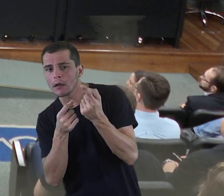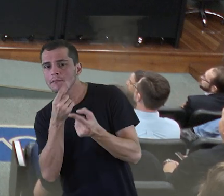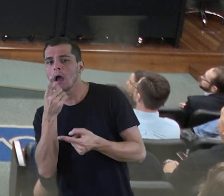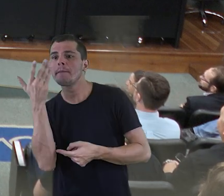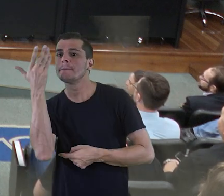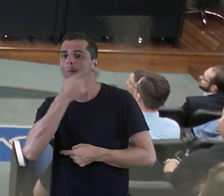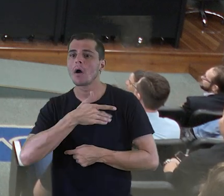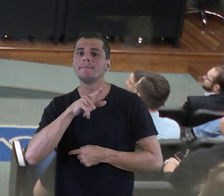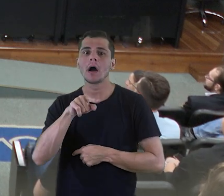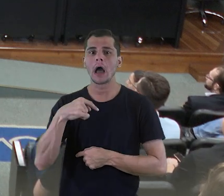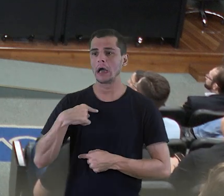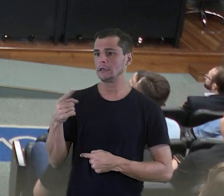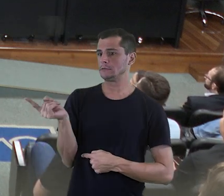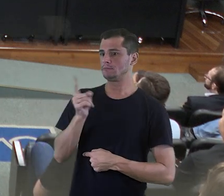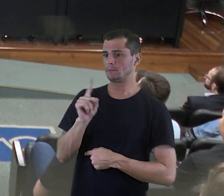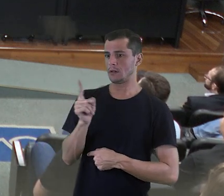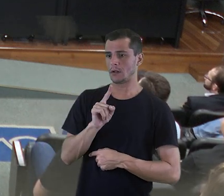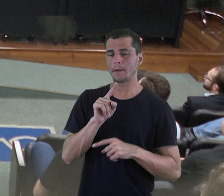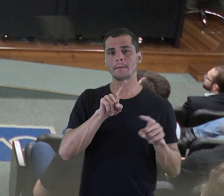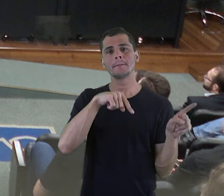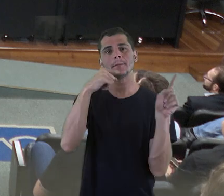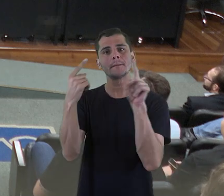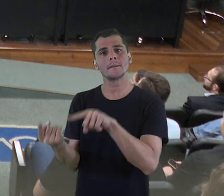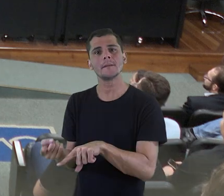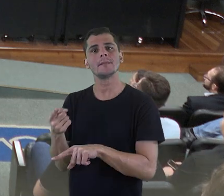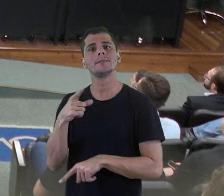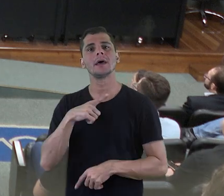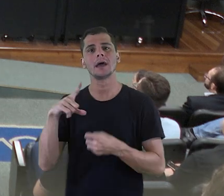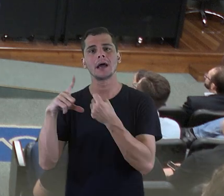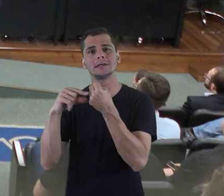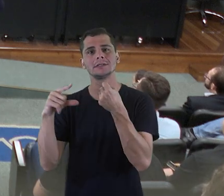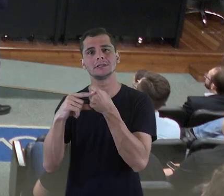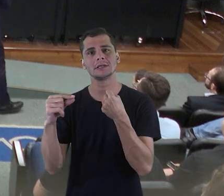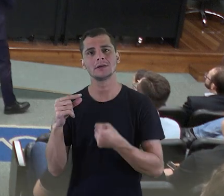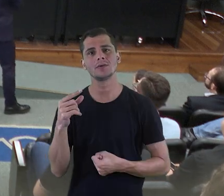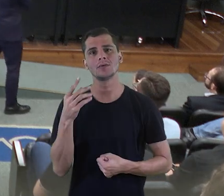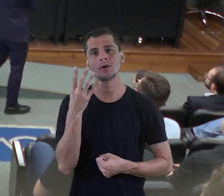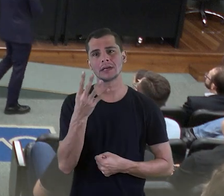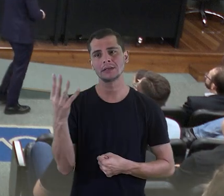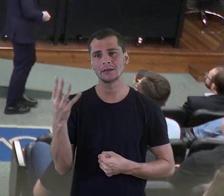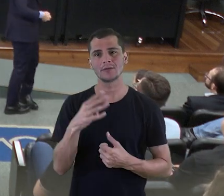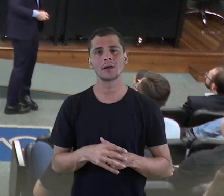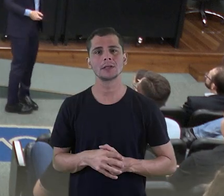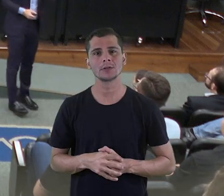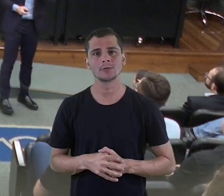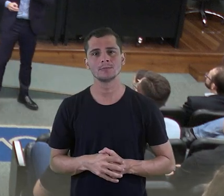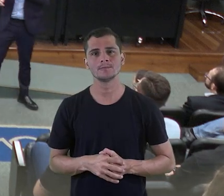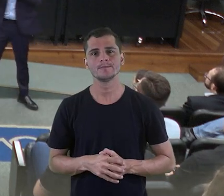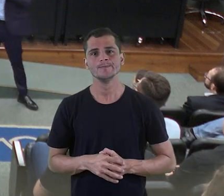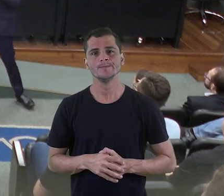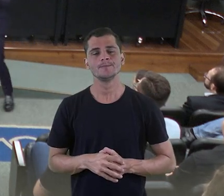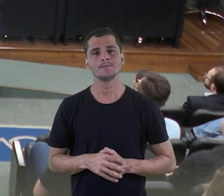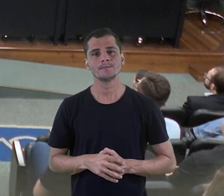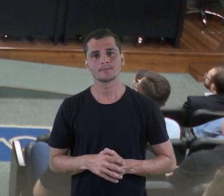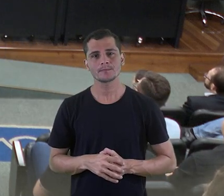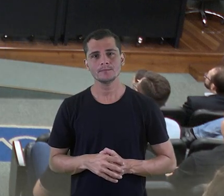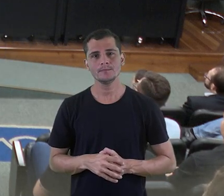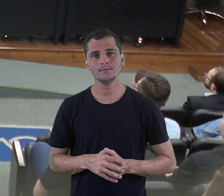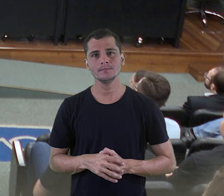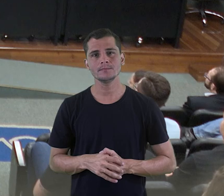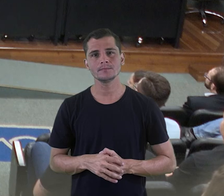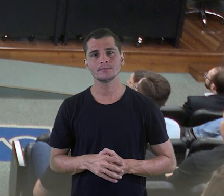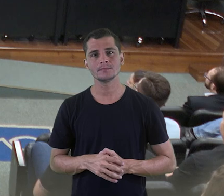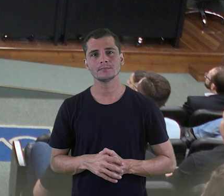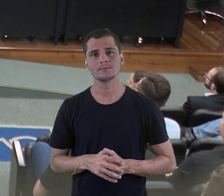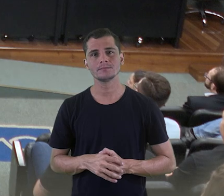nesse horário hoje inclusive o artigo 44 porque vamos ver vamos lá é